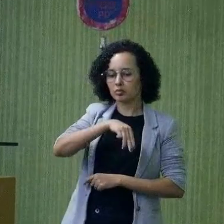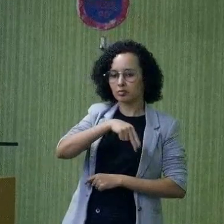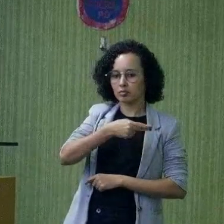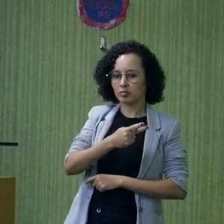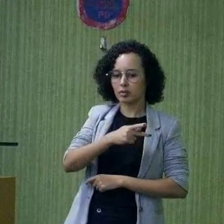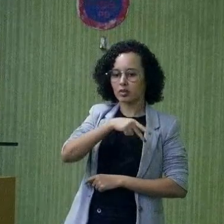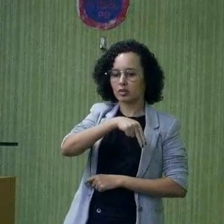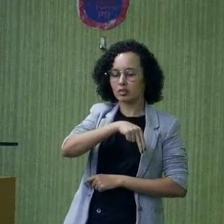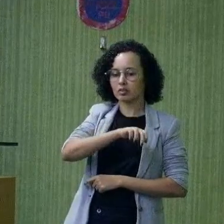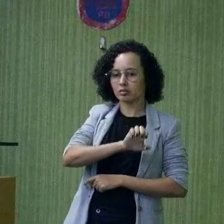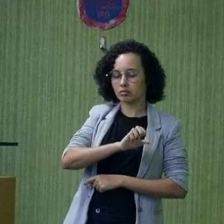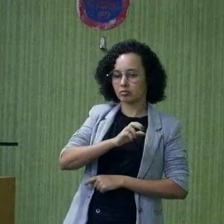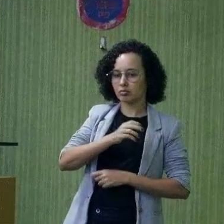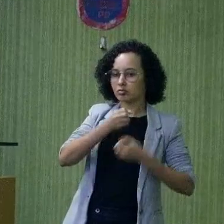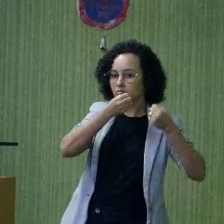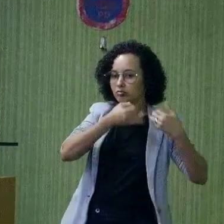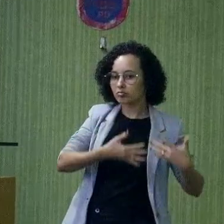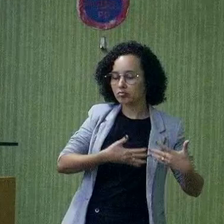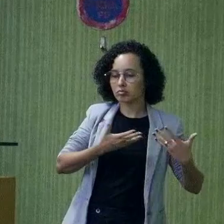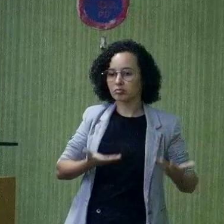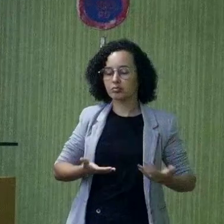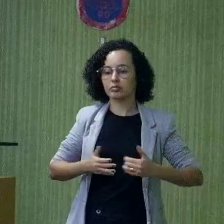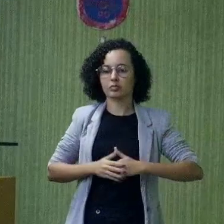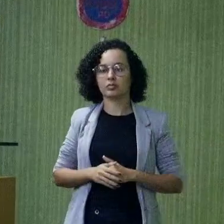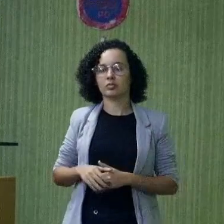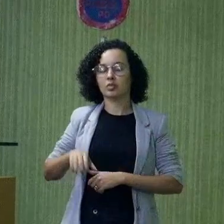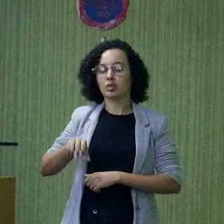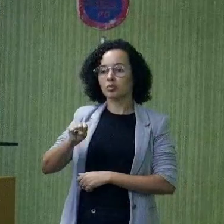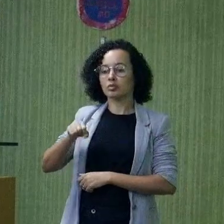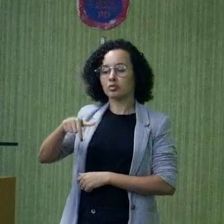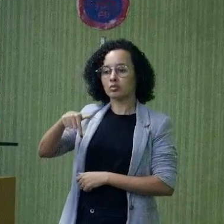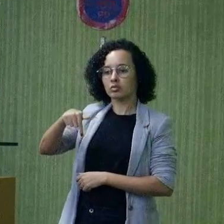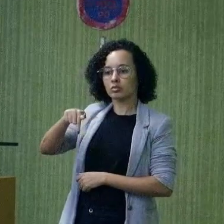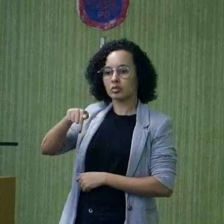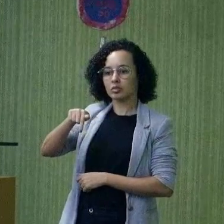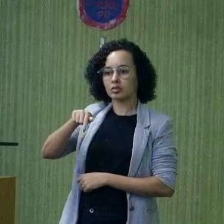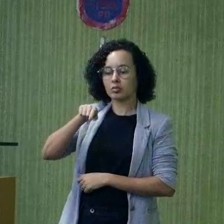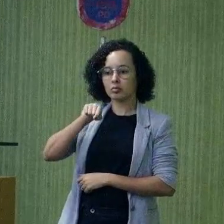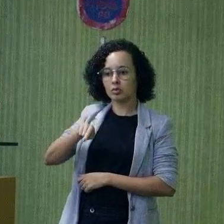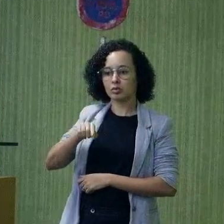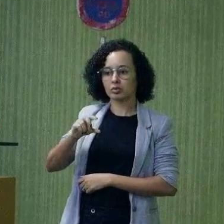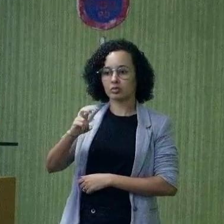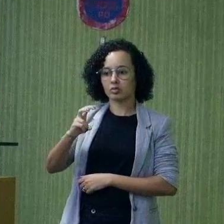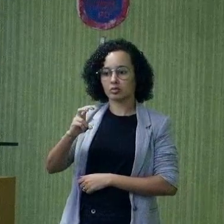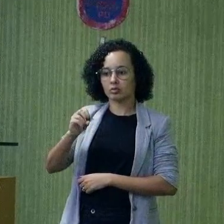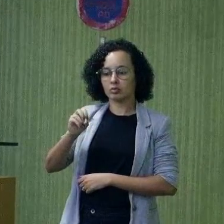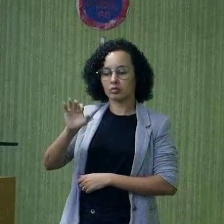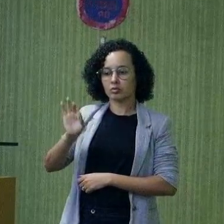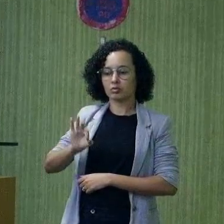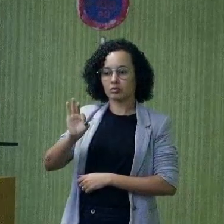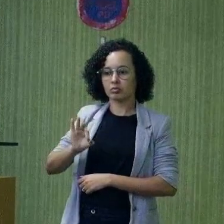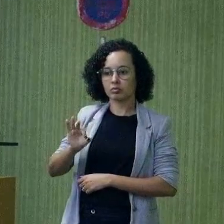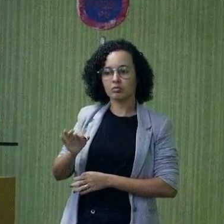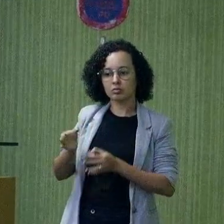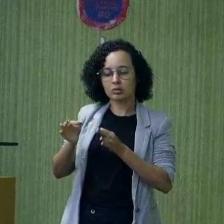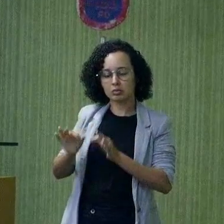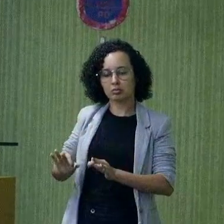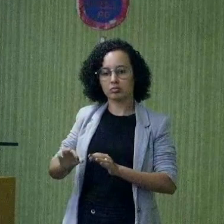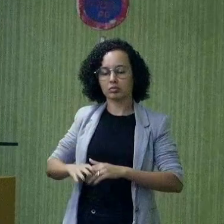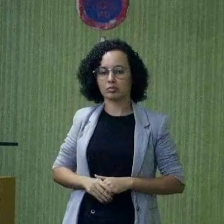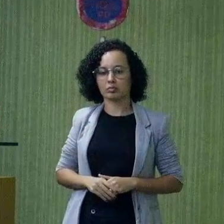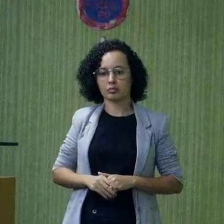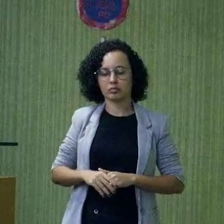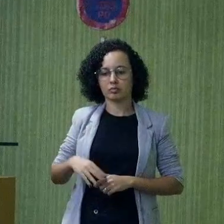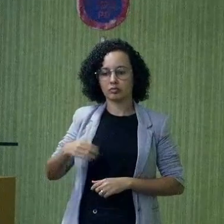percentual de 80 P 87 50% dos colegas que responderam dizendo Com certeza